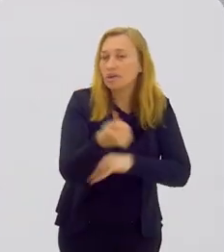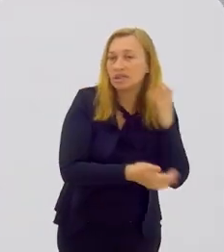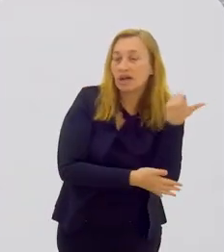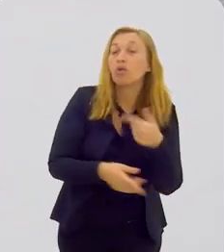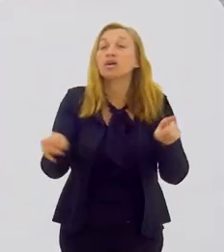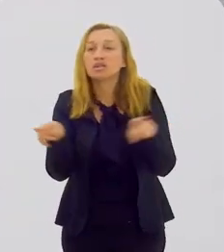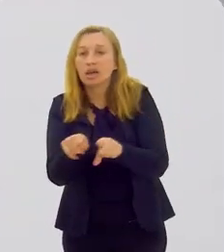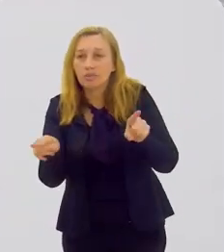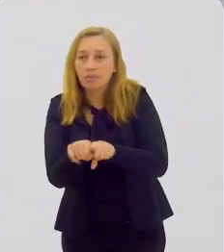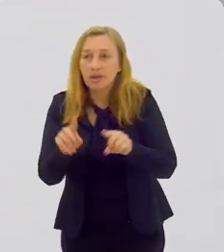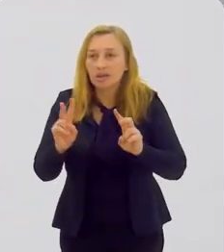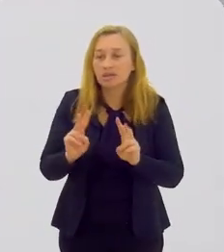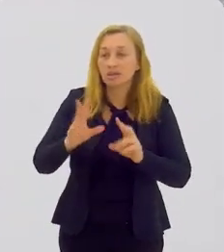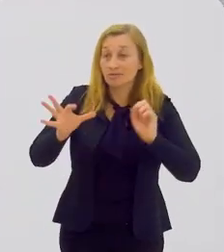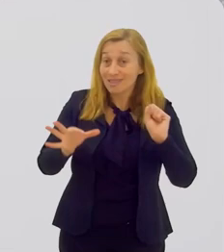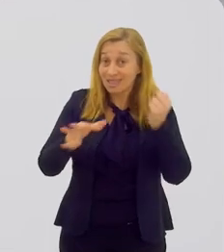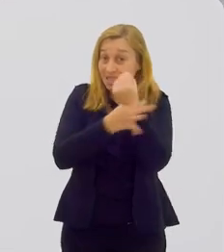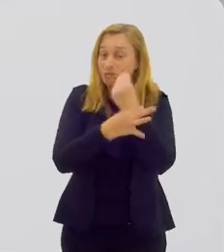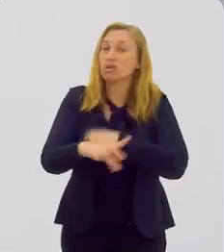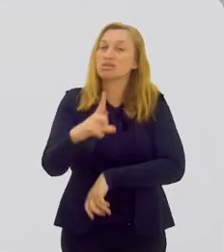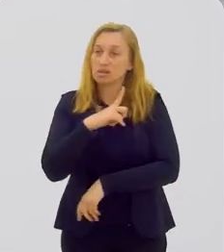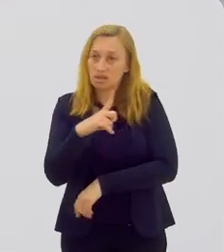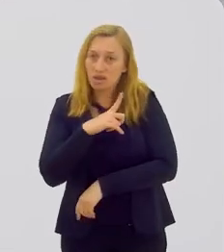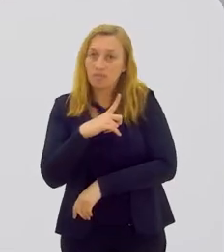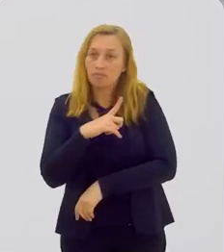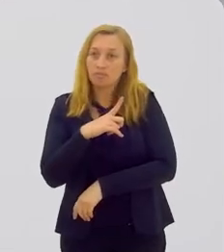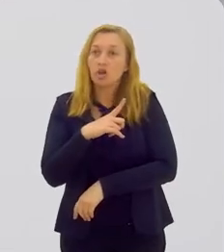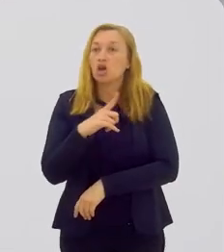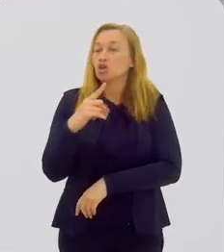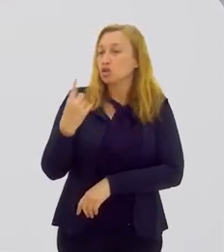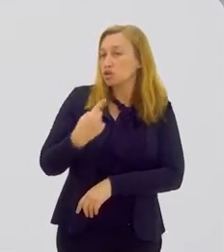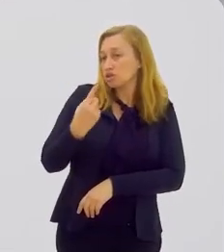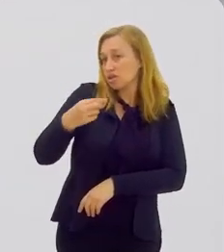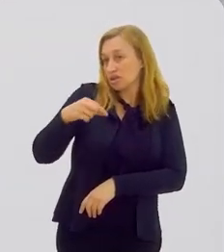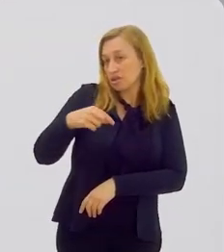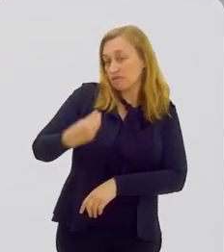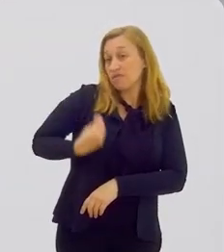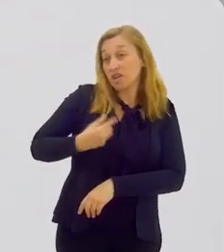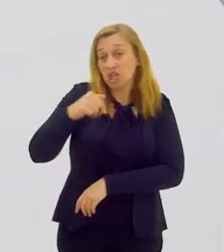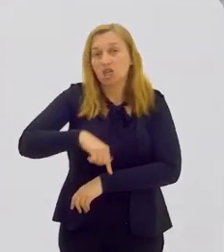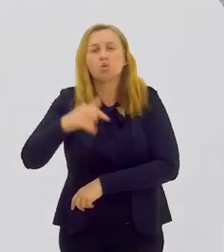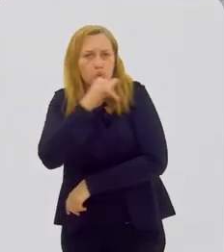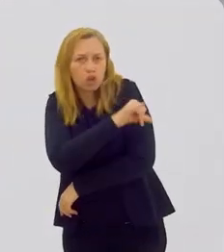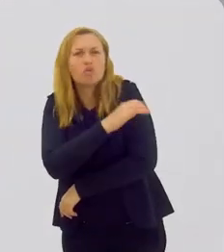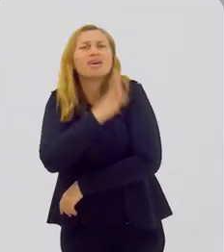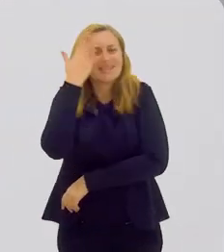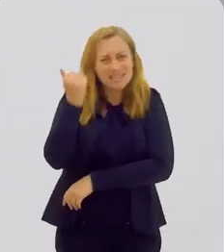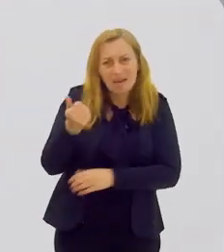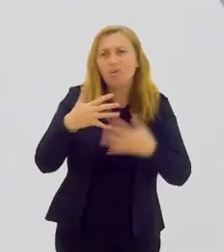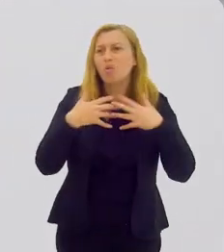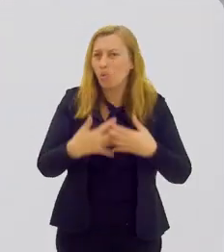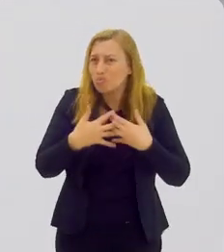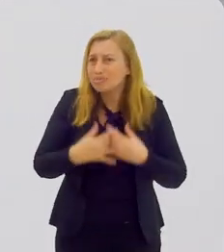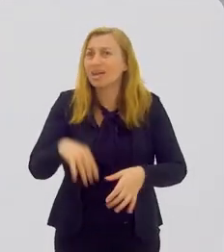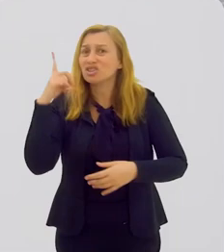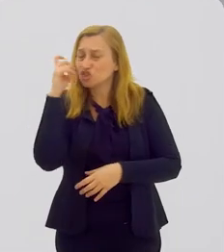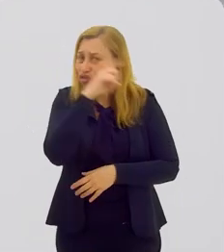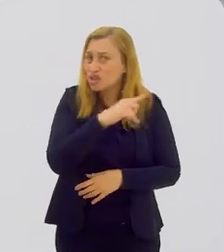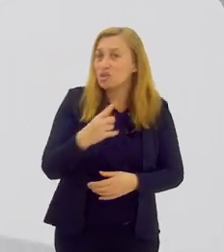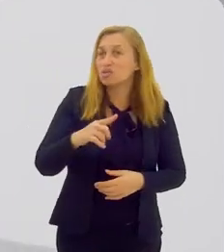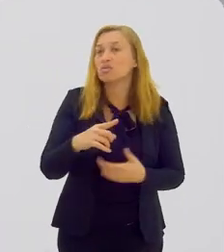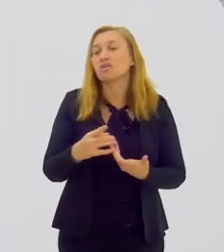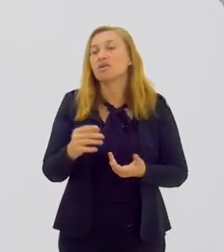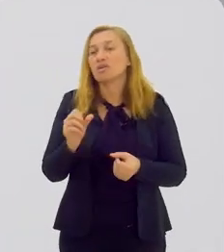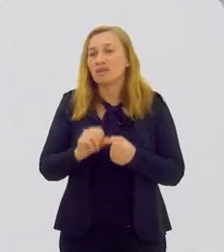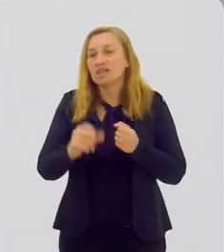vista ambiental, mas também estou falando do ponto de vista da segurança, né? A gente que mora aqui no Rio, a gente sabe o quanto é complicado e